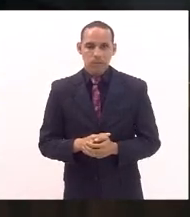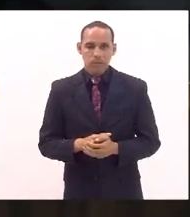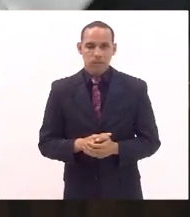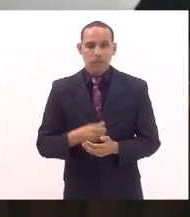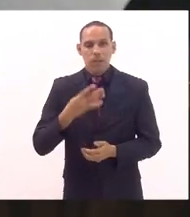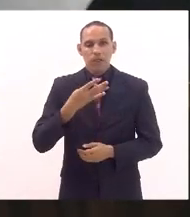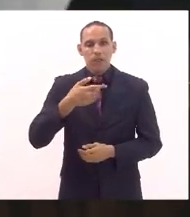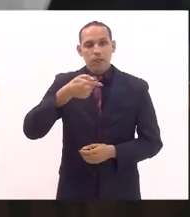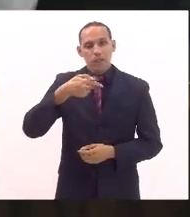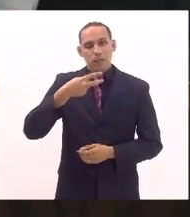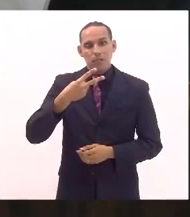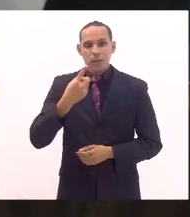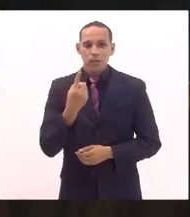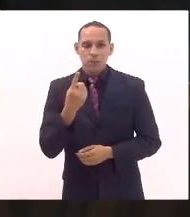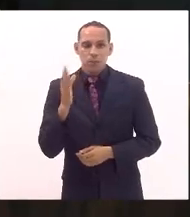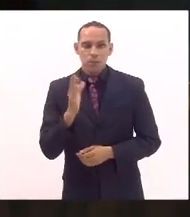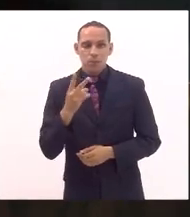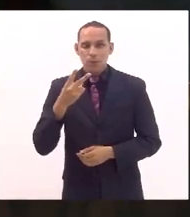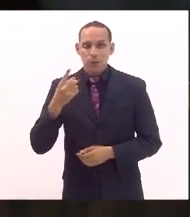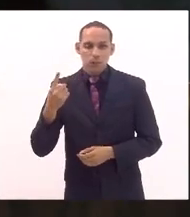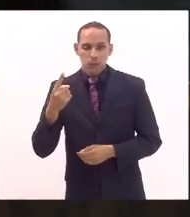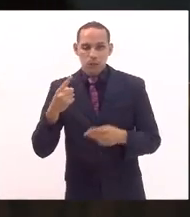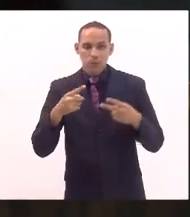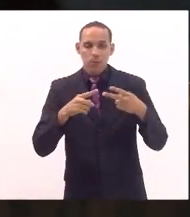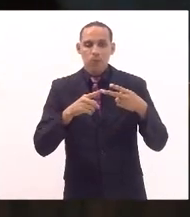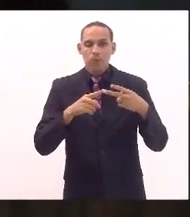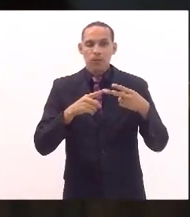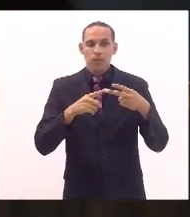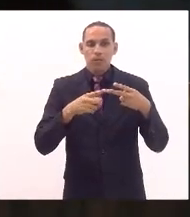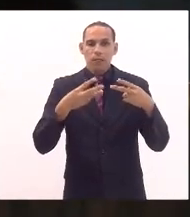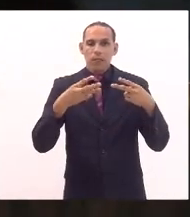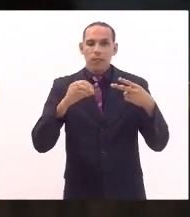há 47 21 de 21 32620